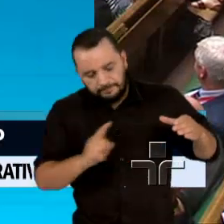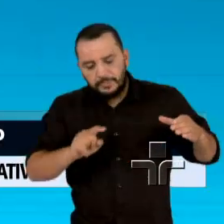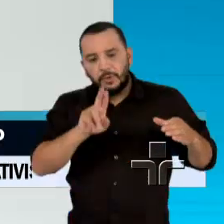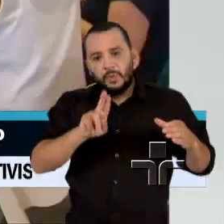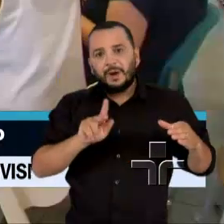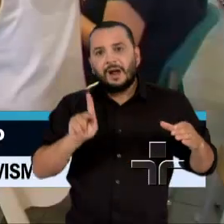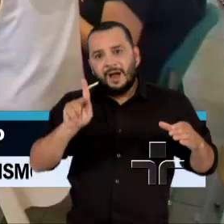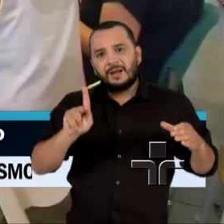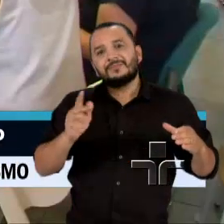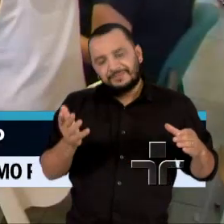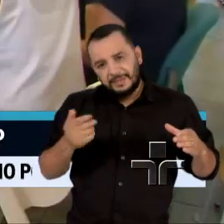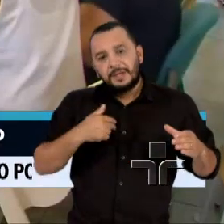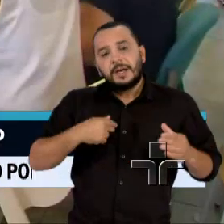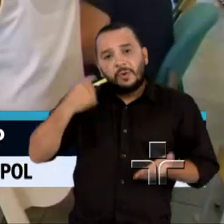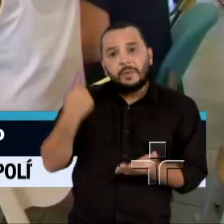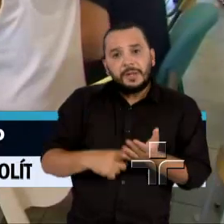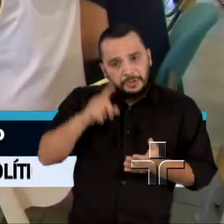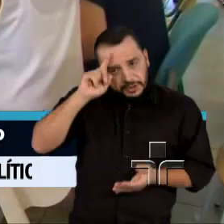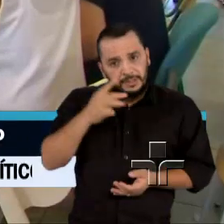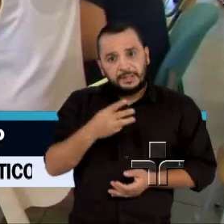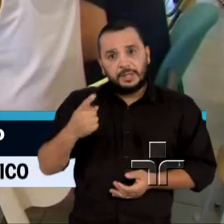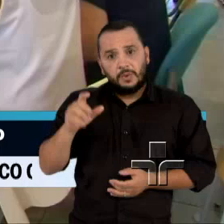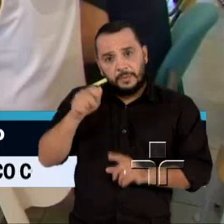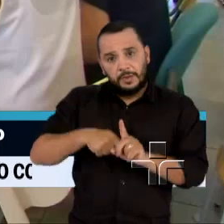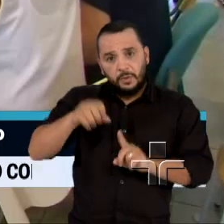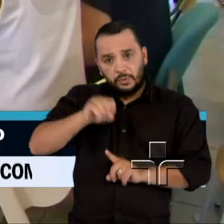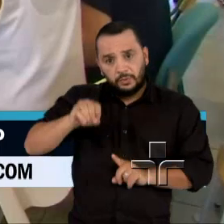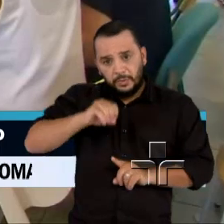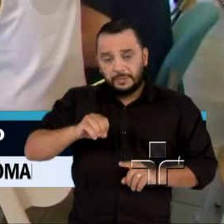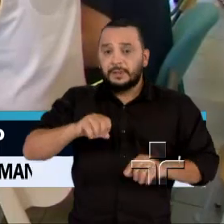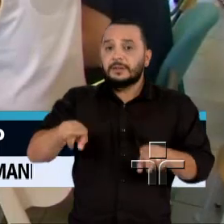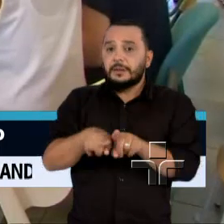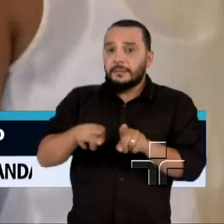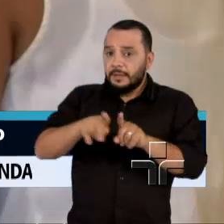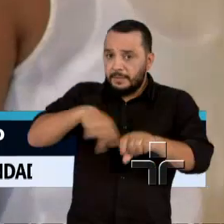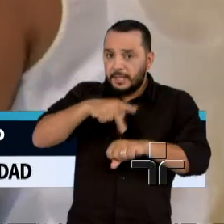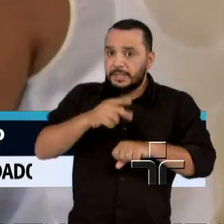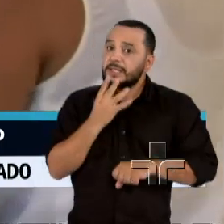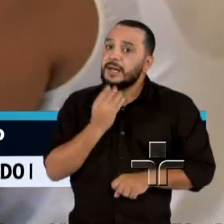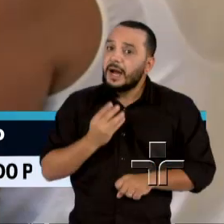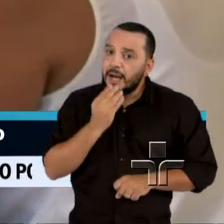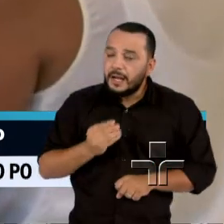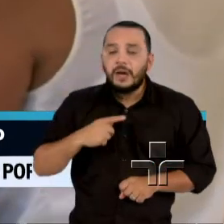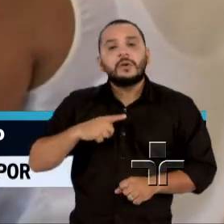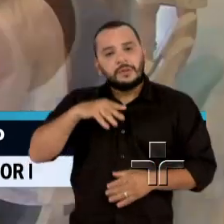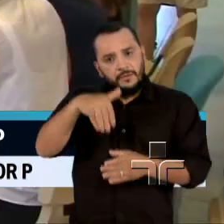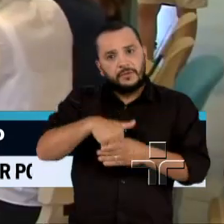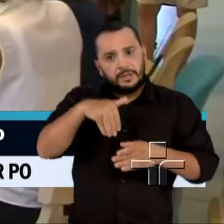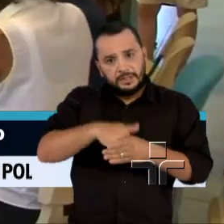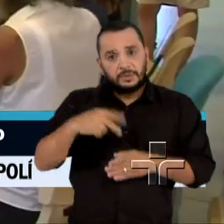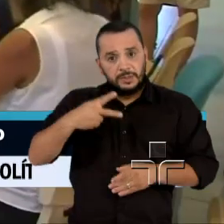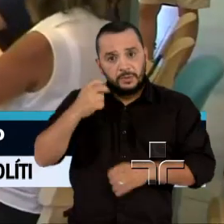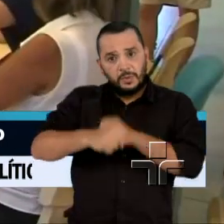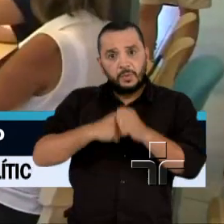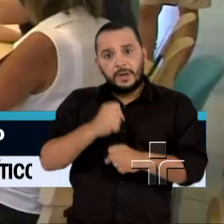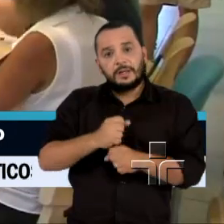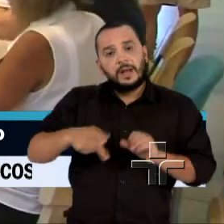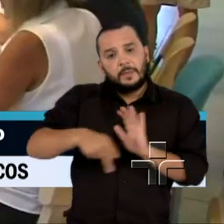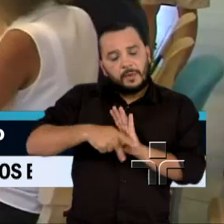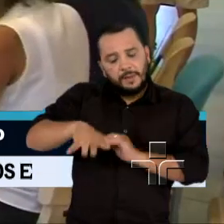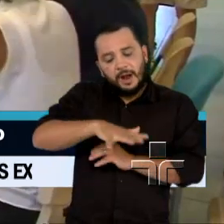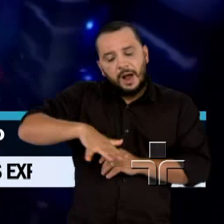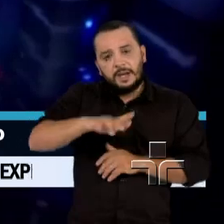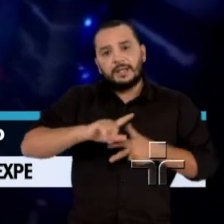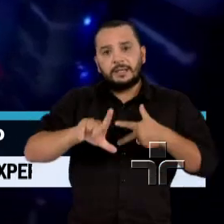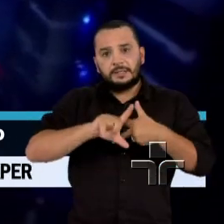outubro. Em Israel, os eleitores foram às urnas hoje na segunda votação do ano para o Legislativo.